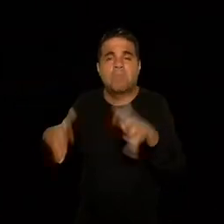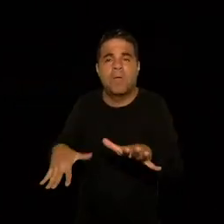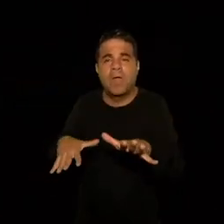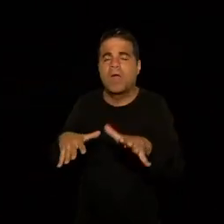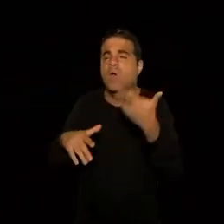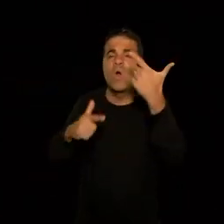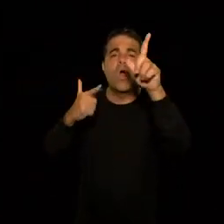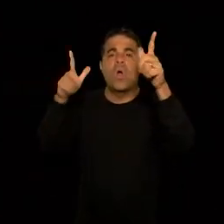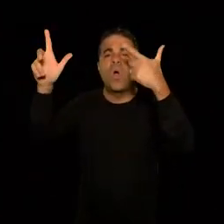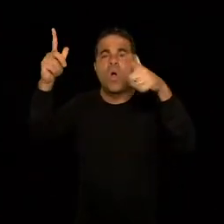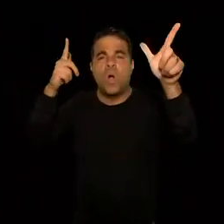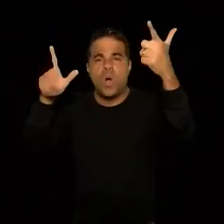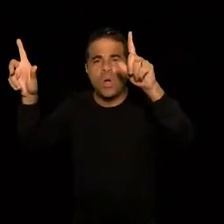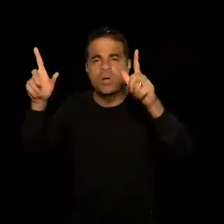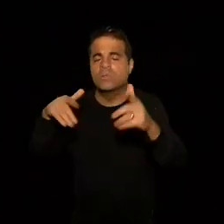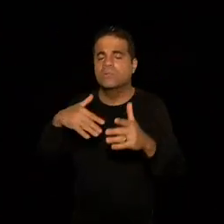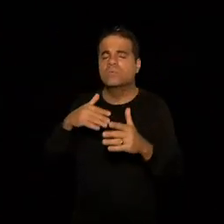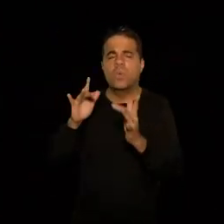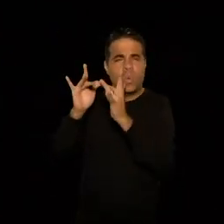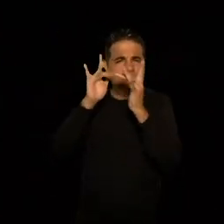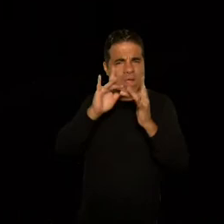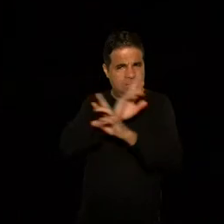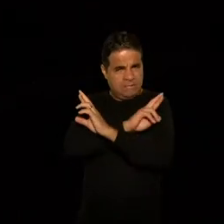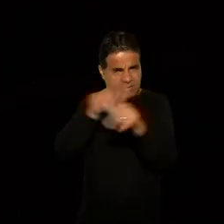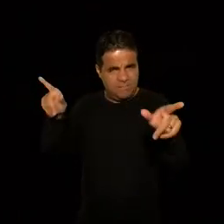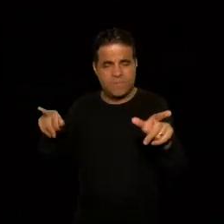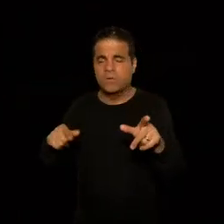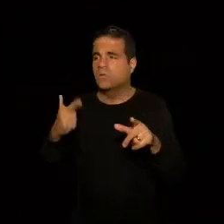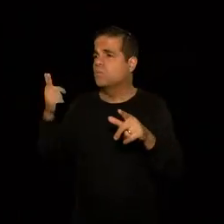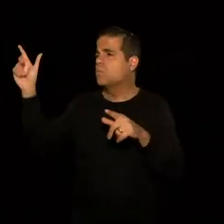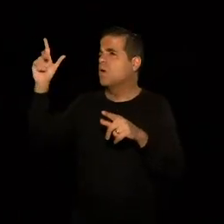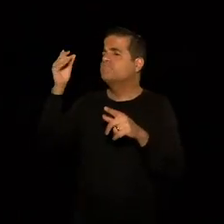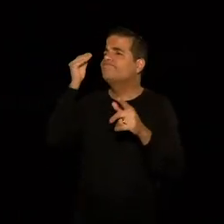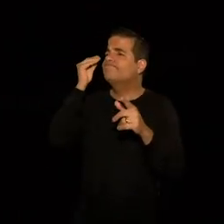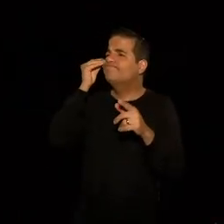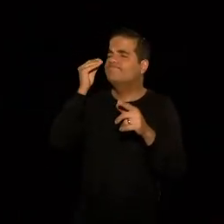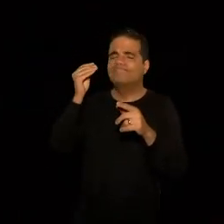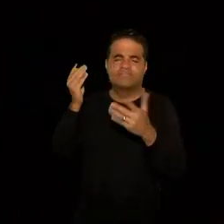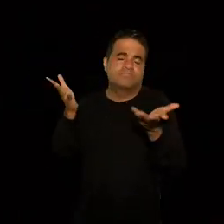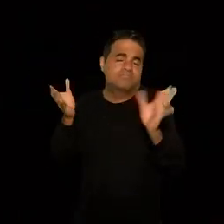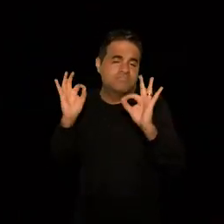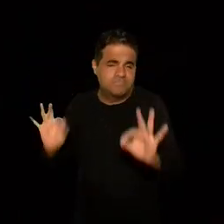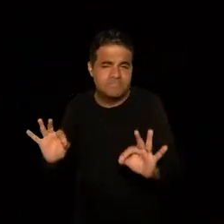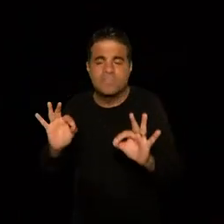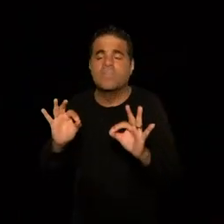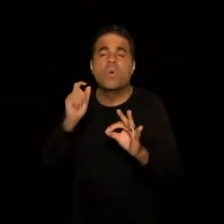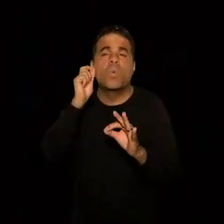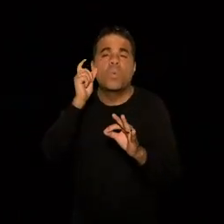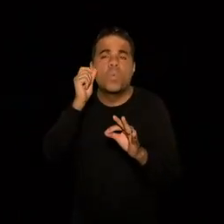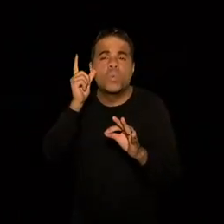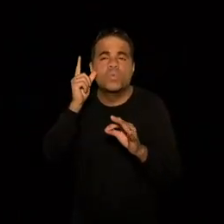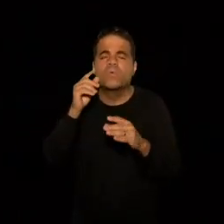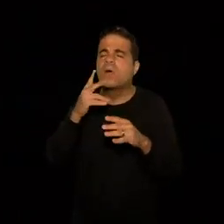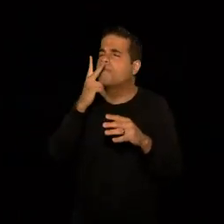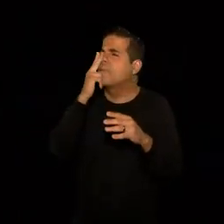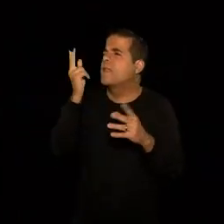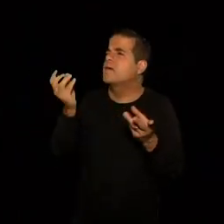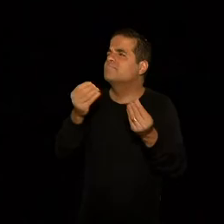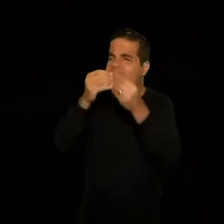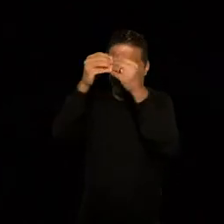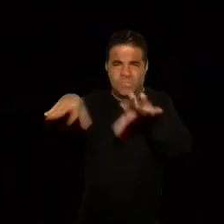que as pessoas acabem tendo um contato diferenciado com outras vivências Justamente a cultura acaba sendo muito